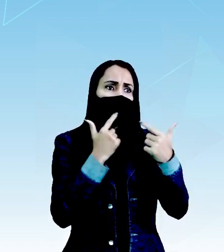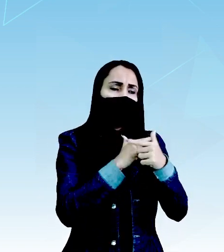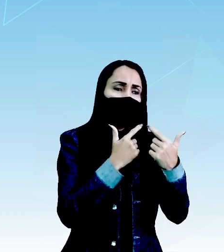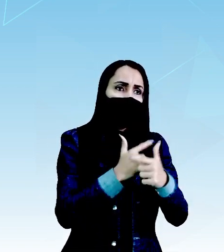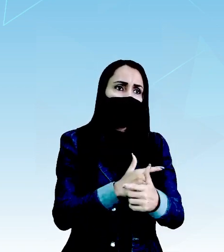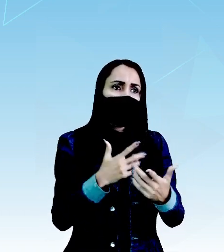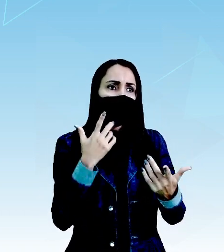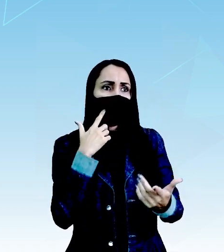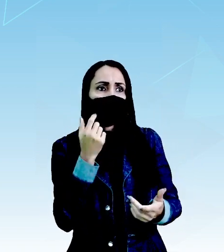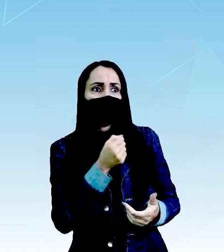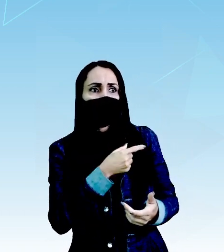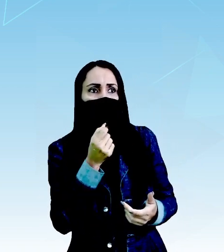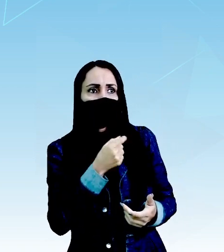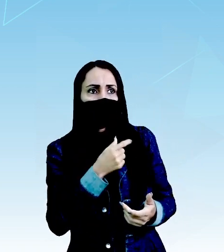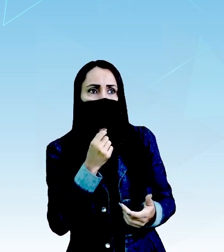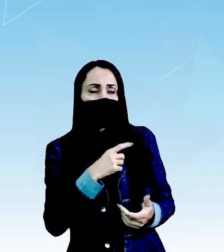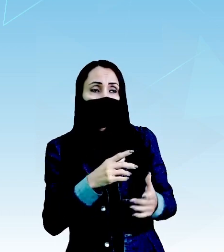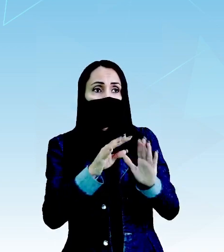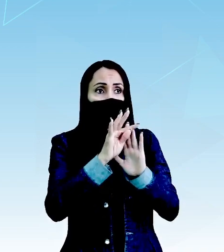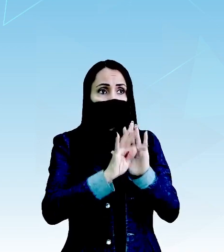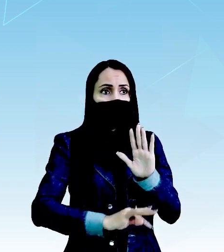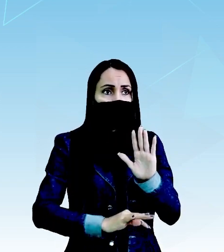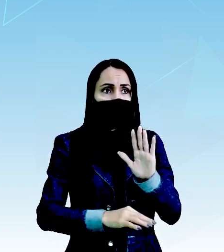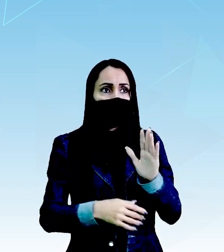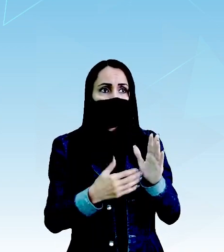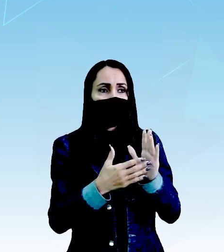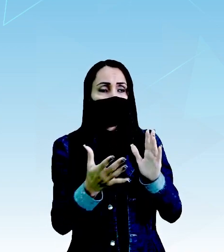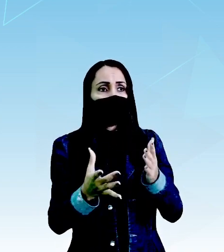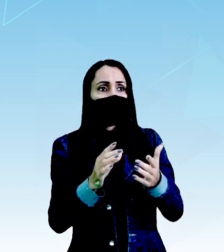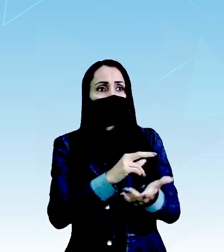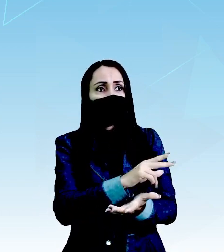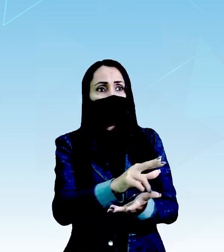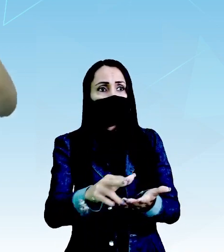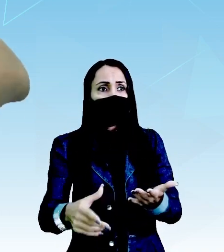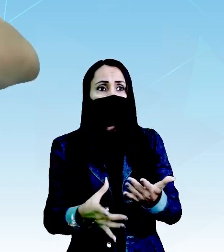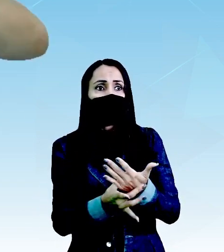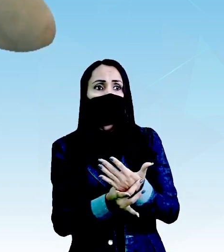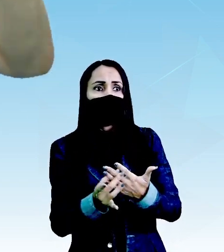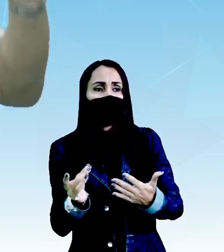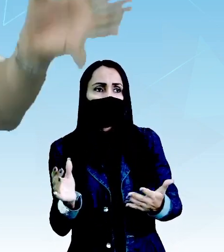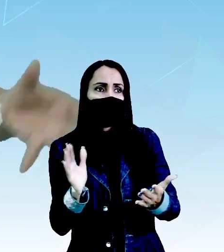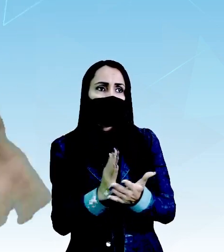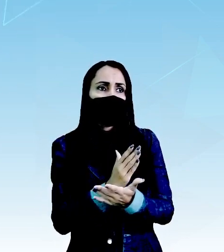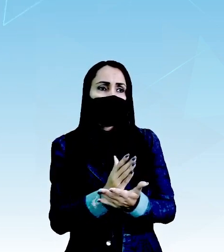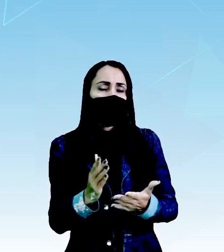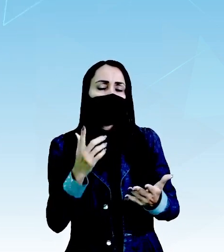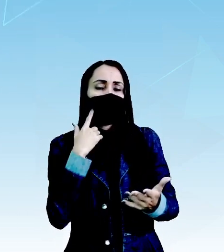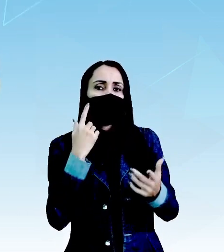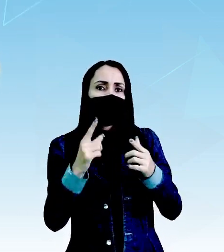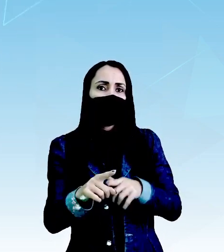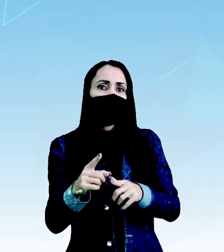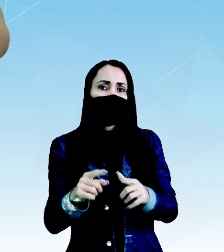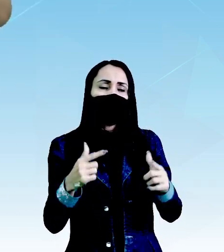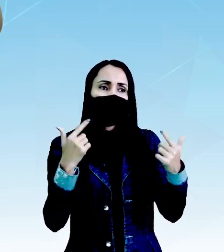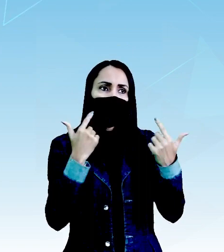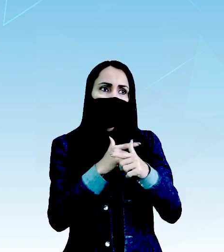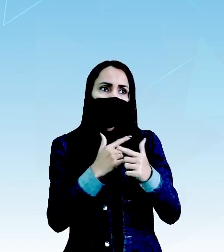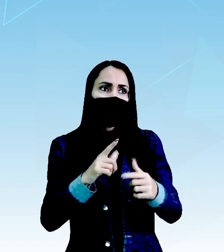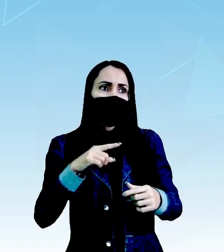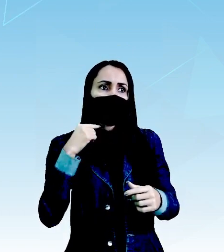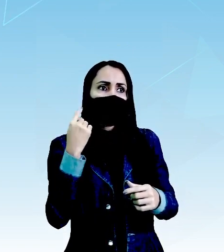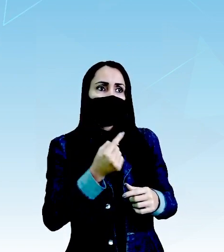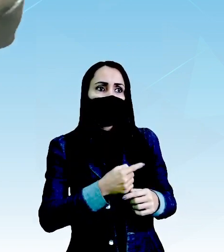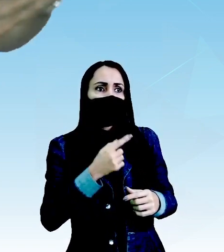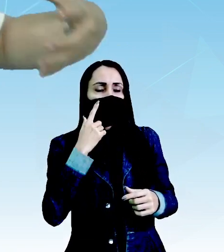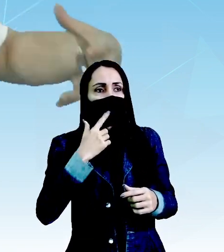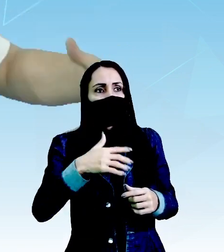a piada, em textos multissemióticos. Muitas vezes, para provocar o riso, nós temos um